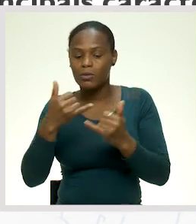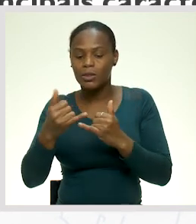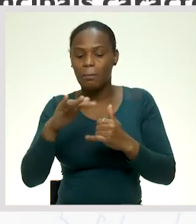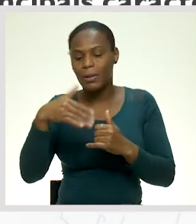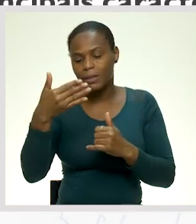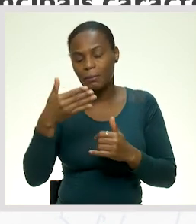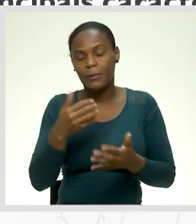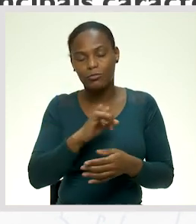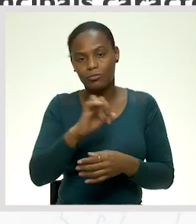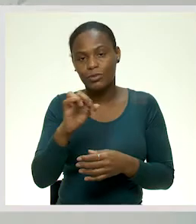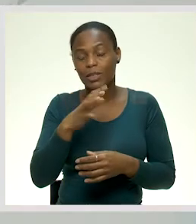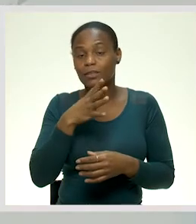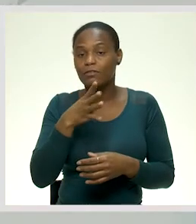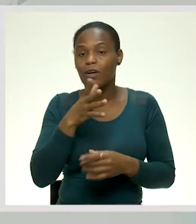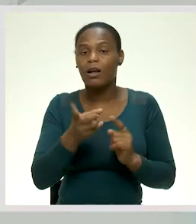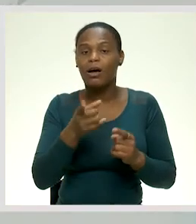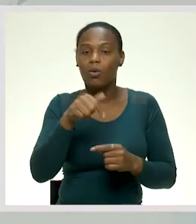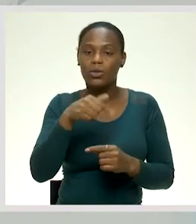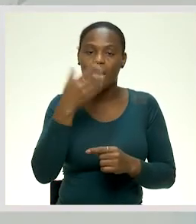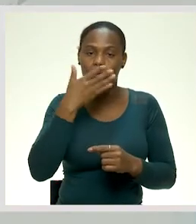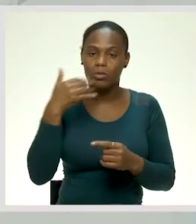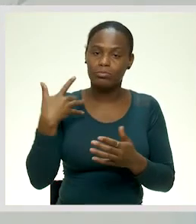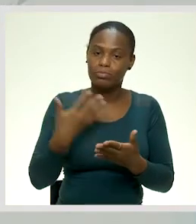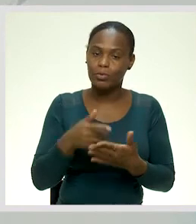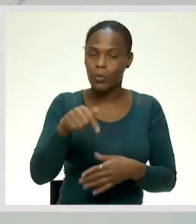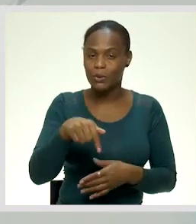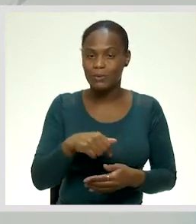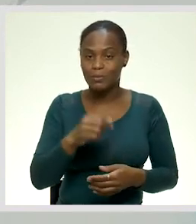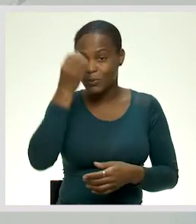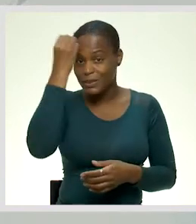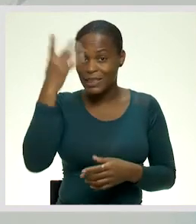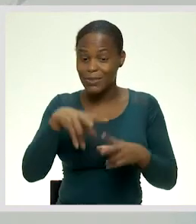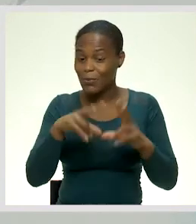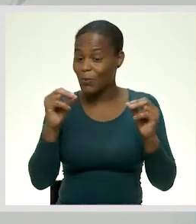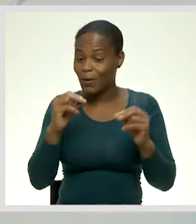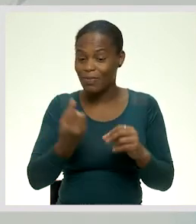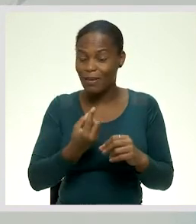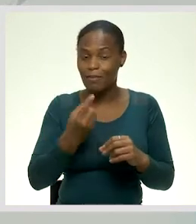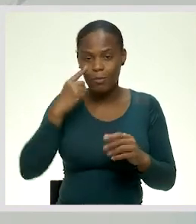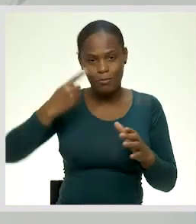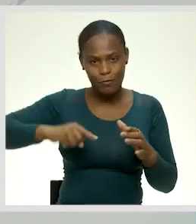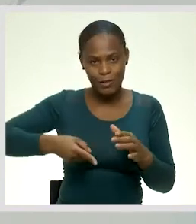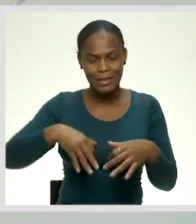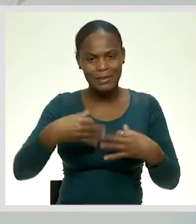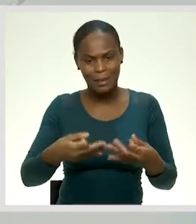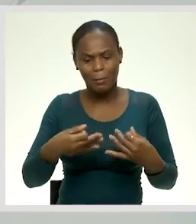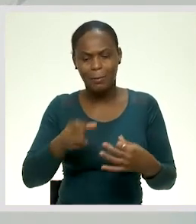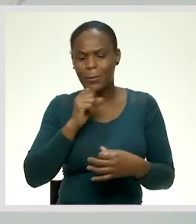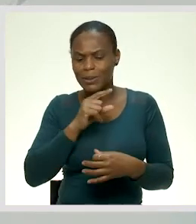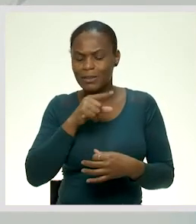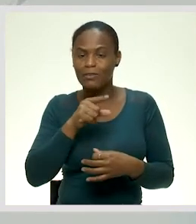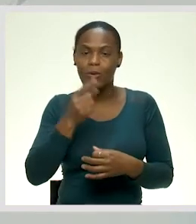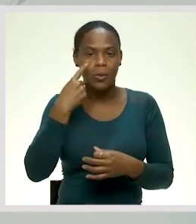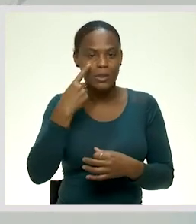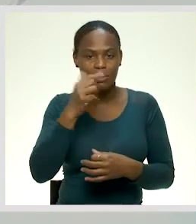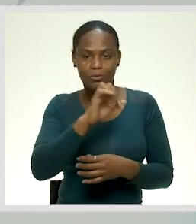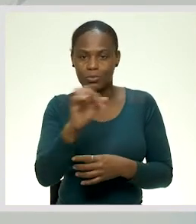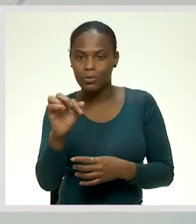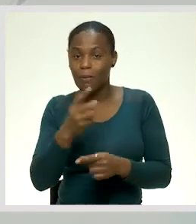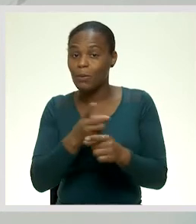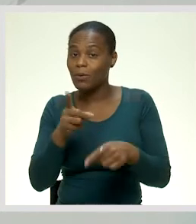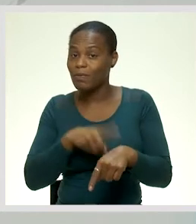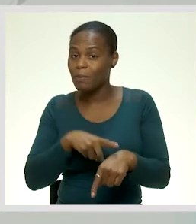características. Foi o que falamos ao longo da aula de hoje. Não esquecer nunca que devem aprofundar sempre que possível os conhecimentos, porque o